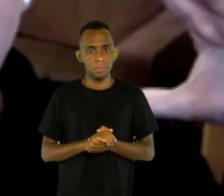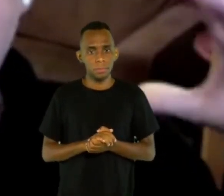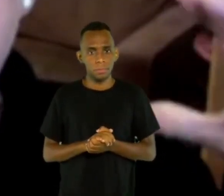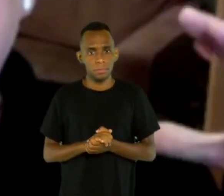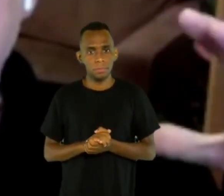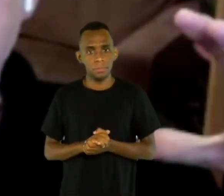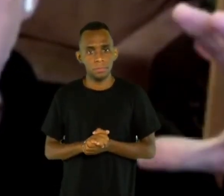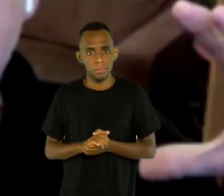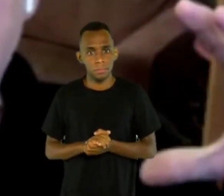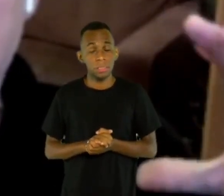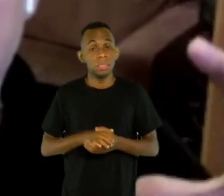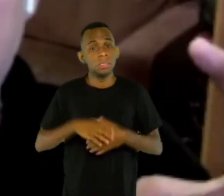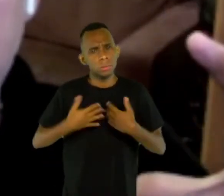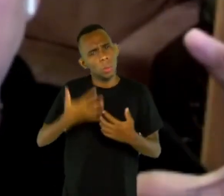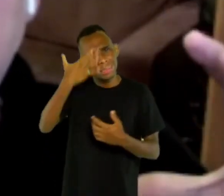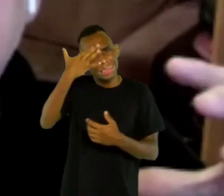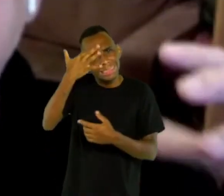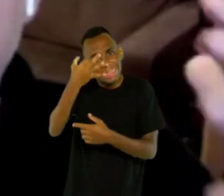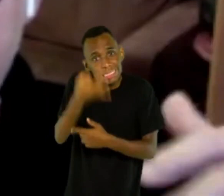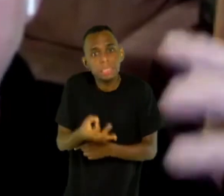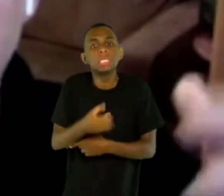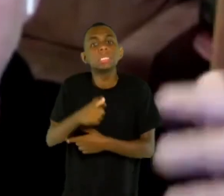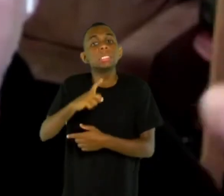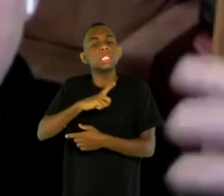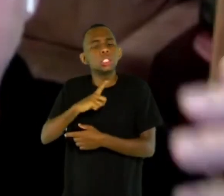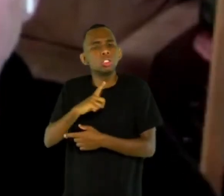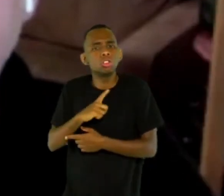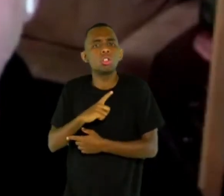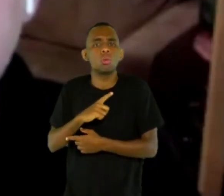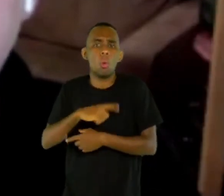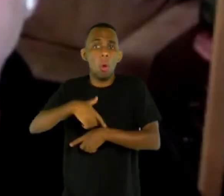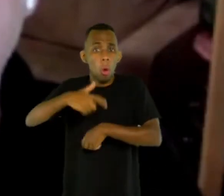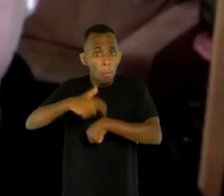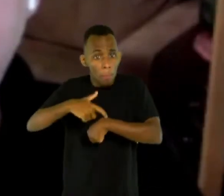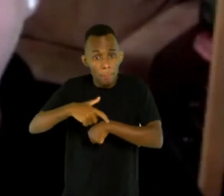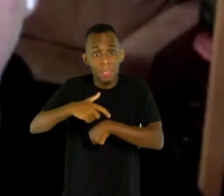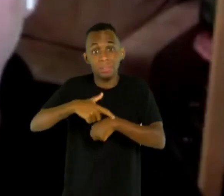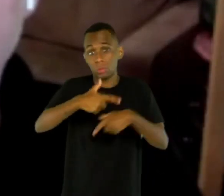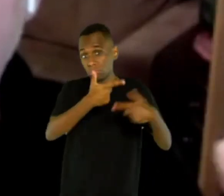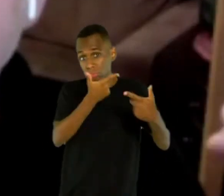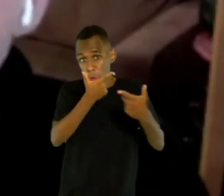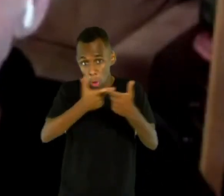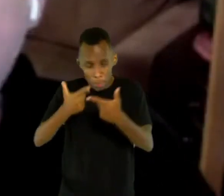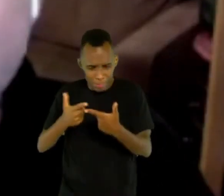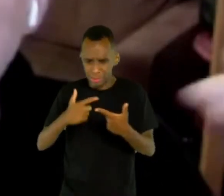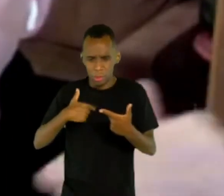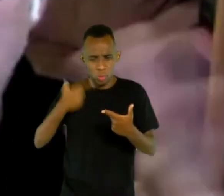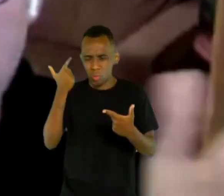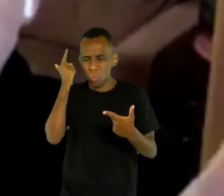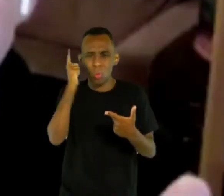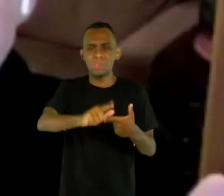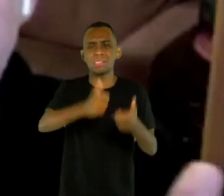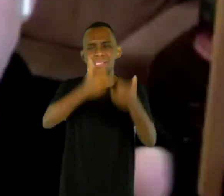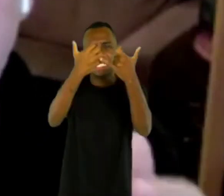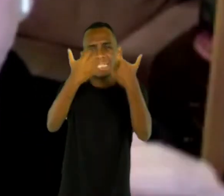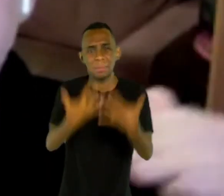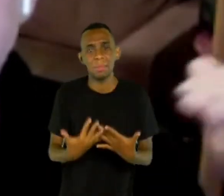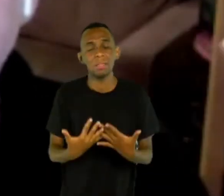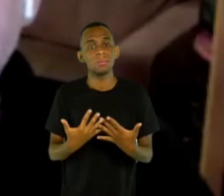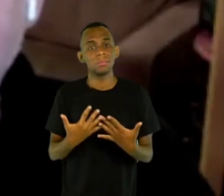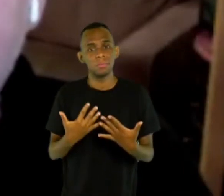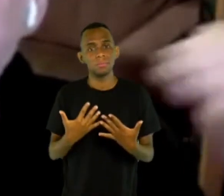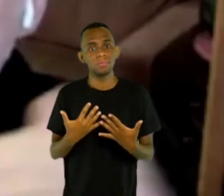essa certeza de que tinha uma parte dessa problemática que eu não estava conseguindo alcançar, eu escrevi o